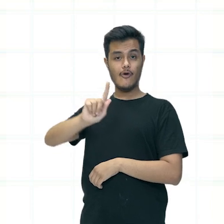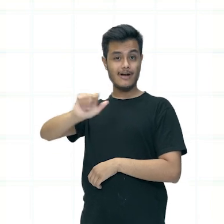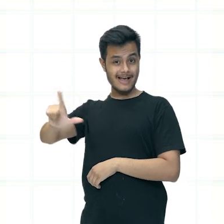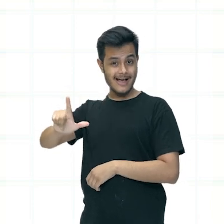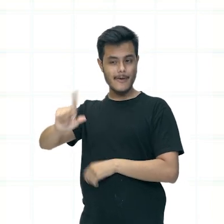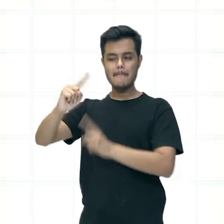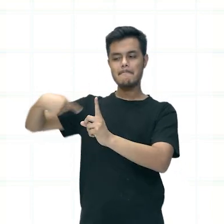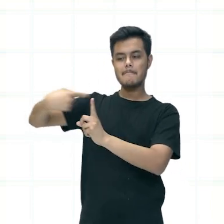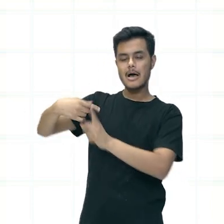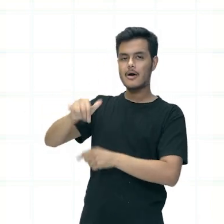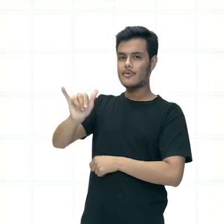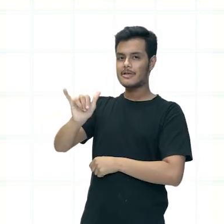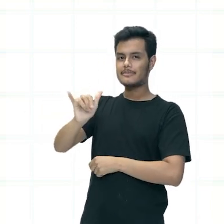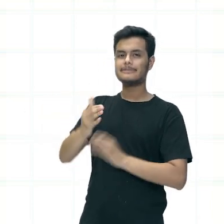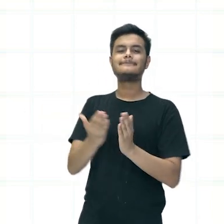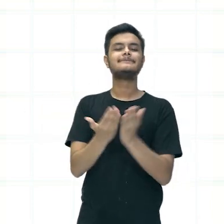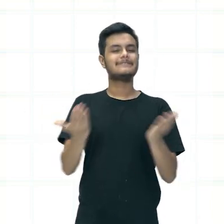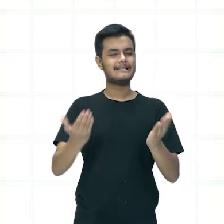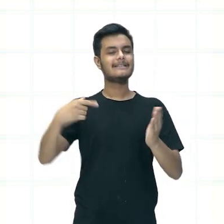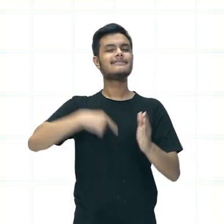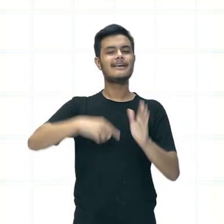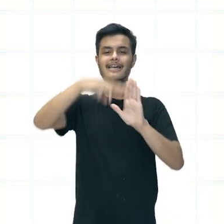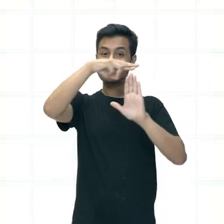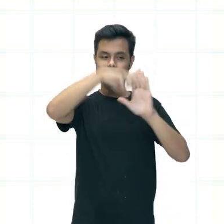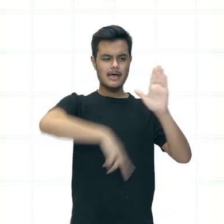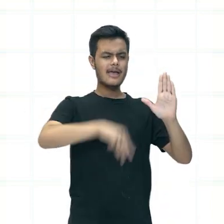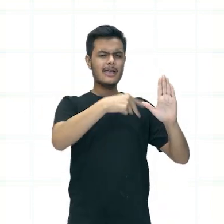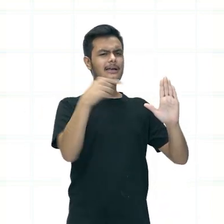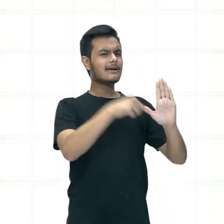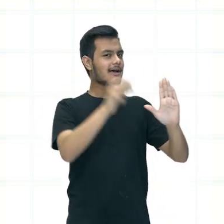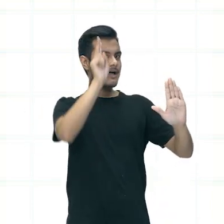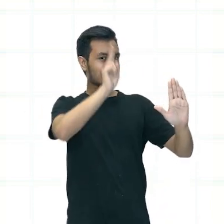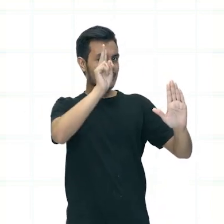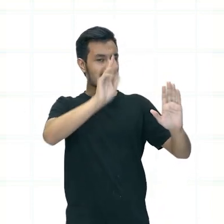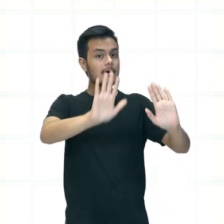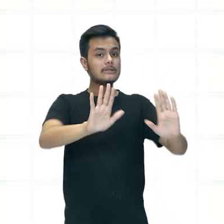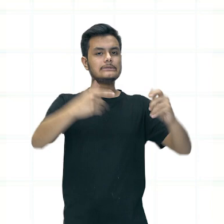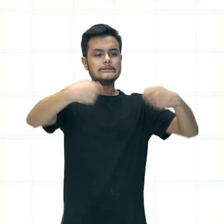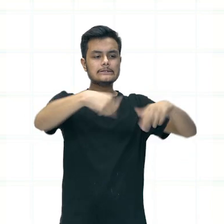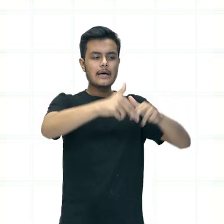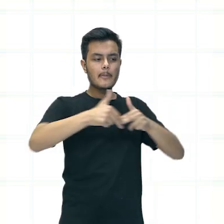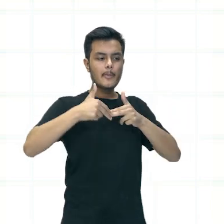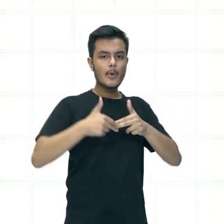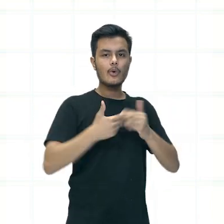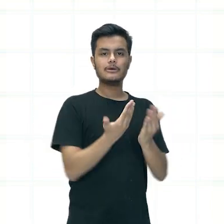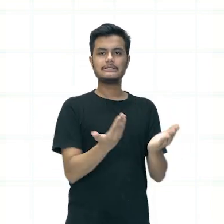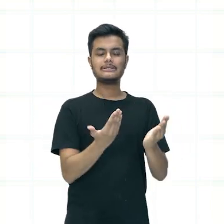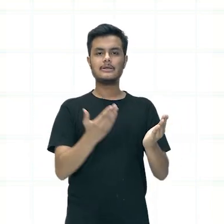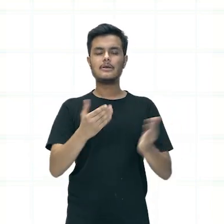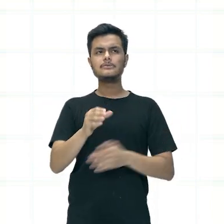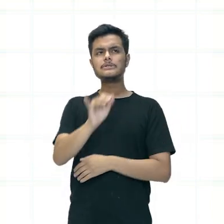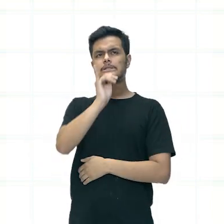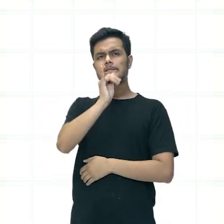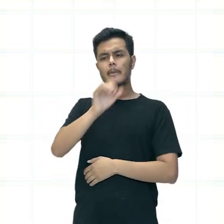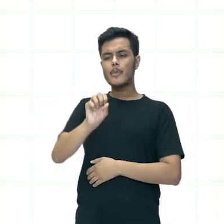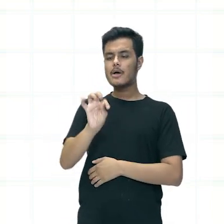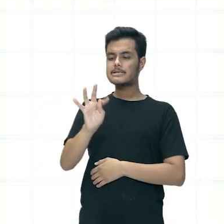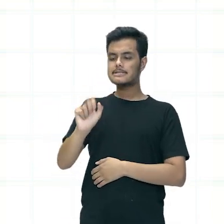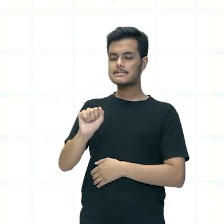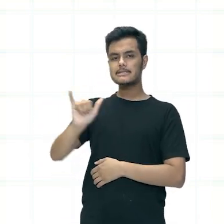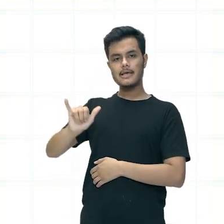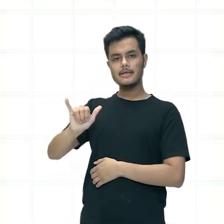mais Y vai entrar na regra geral. Ou seja, stay vai ficar stayed.